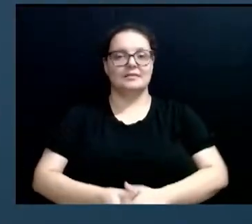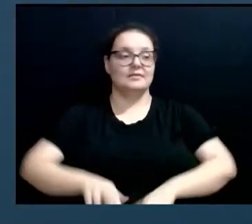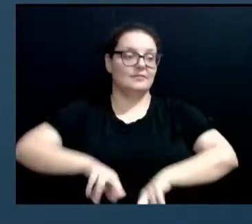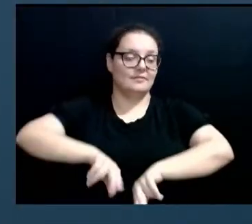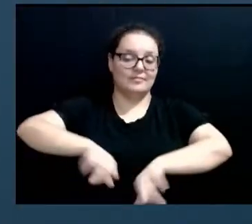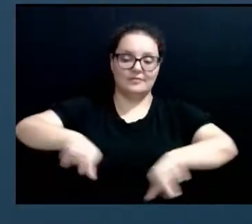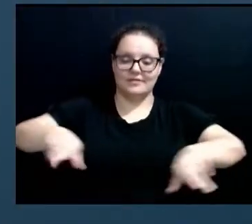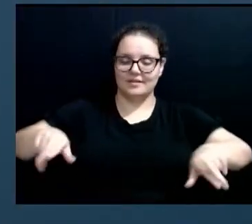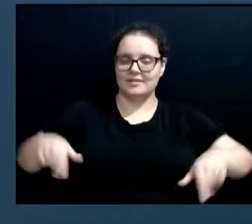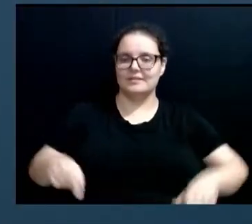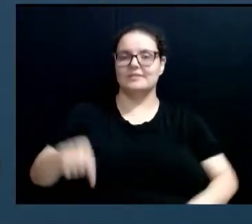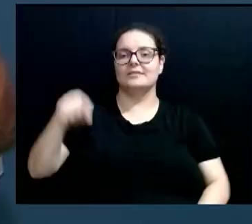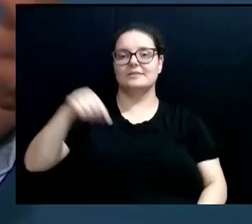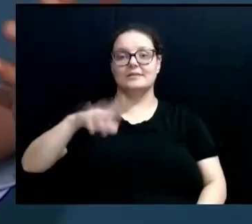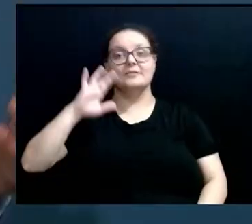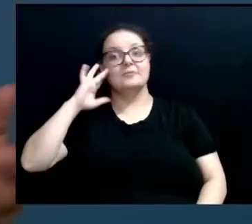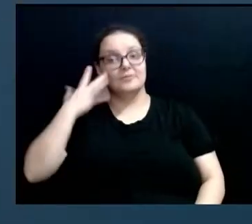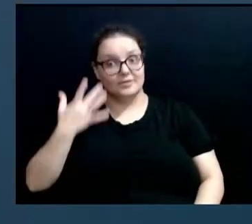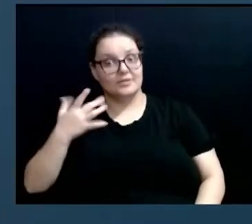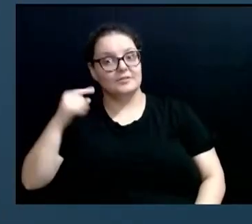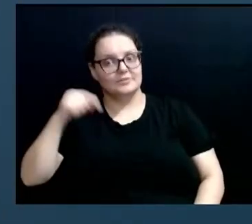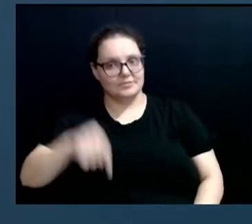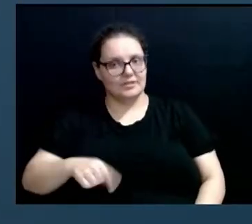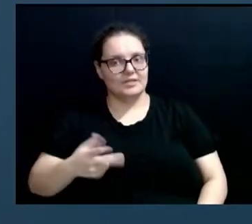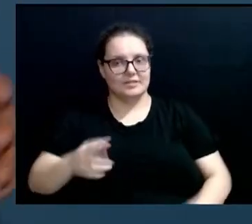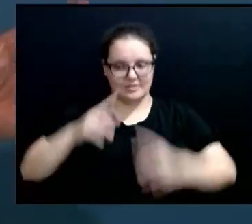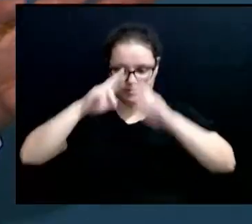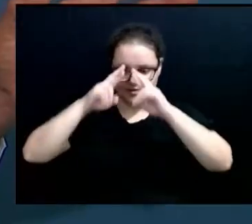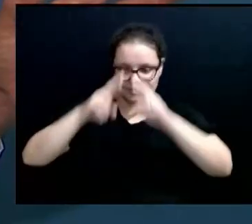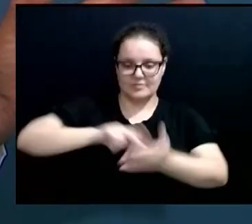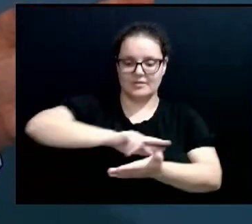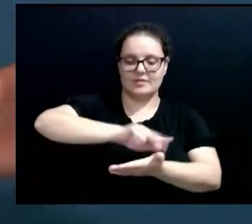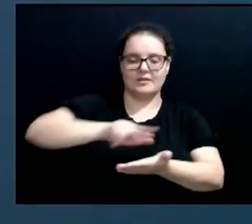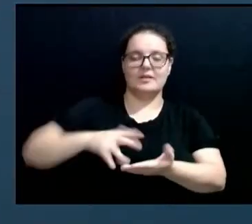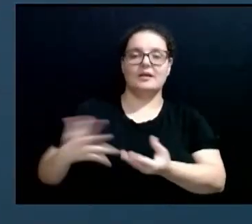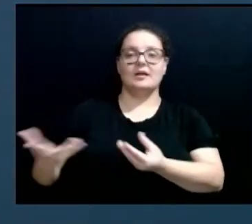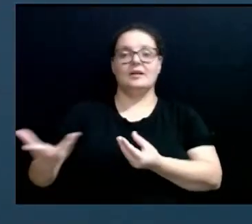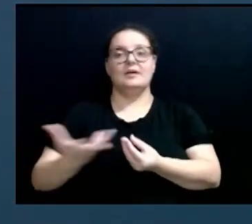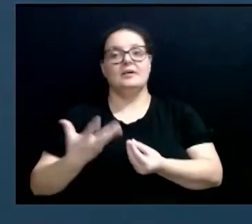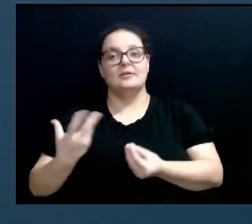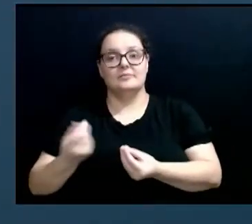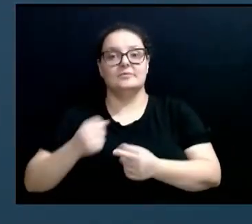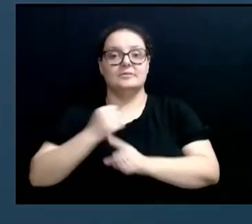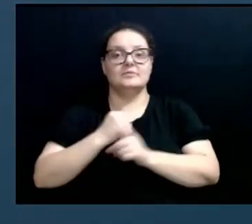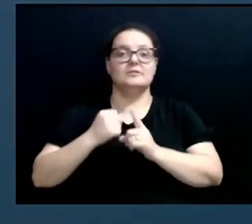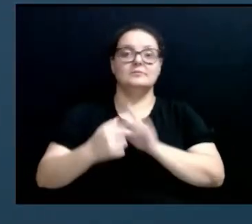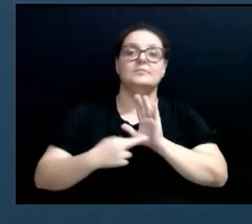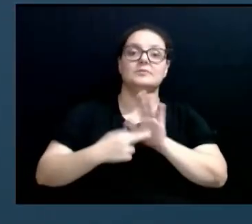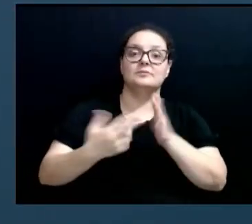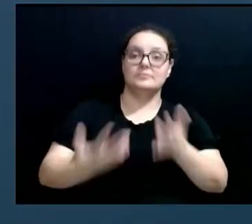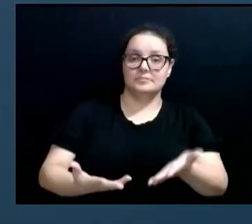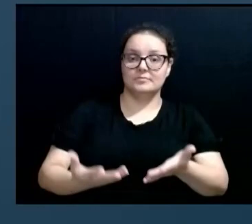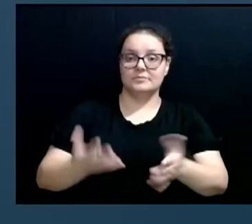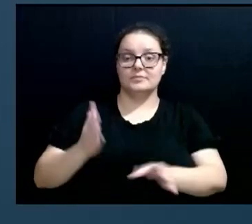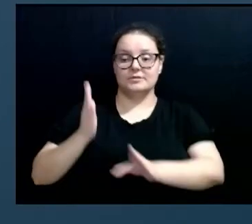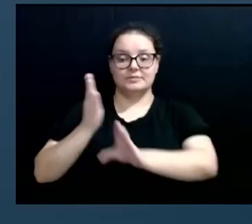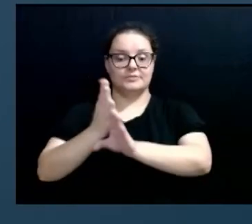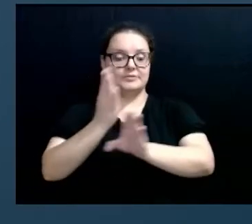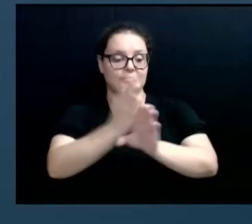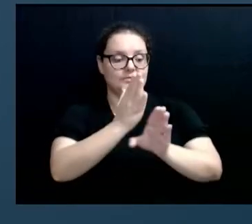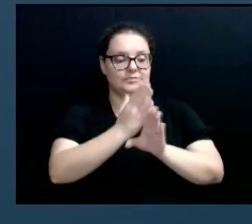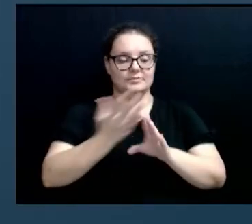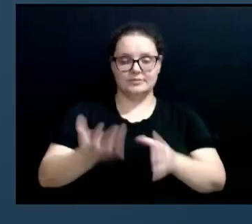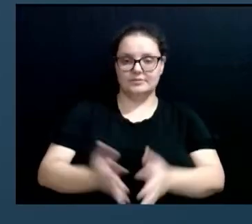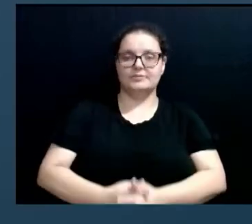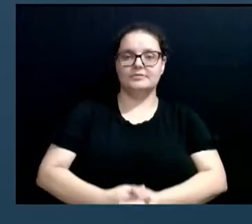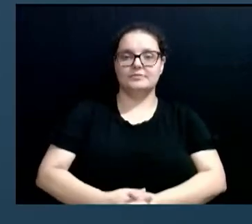está o respeito à diversidade, à pluralidade que a sociedade, representada também nos encontros do bloco Nem